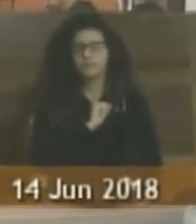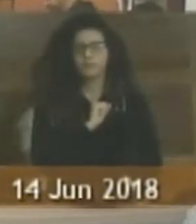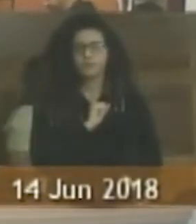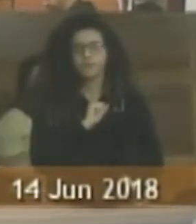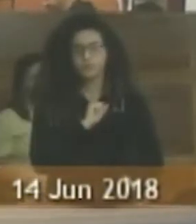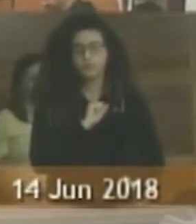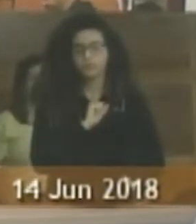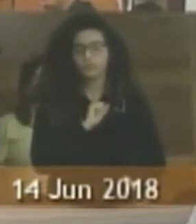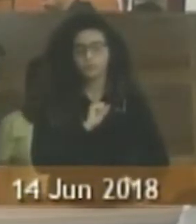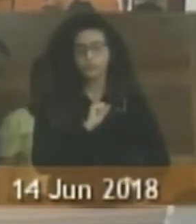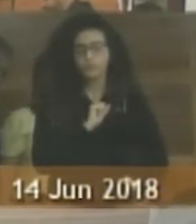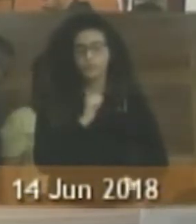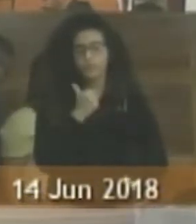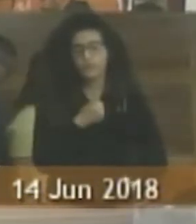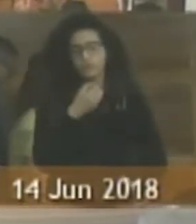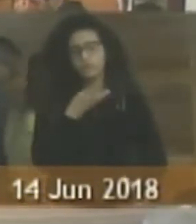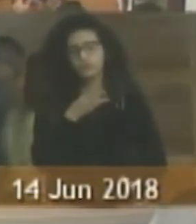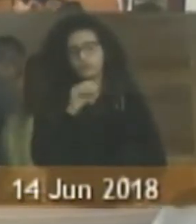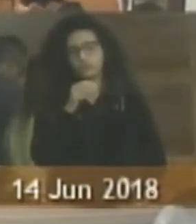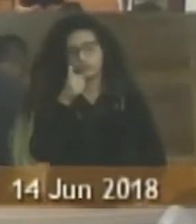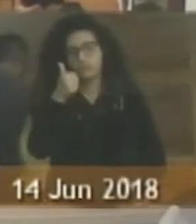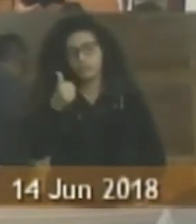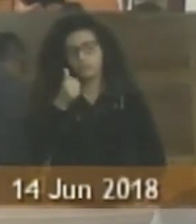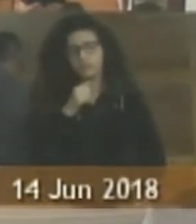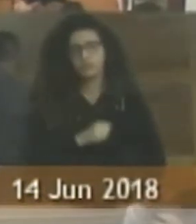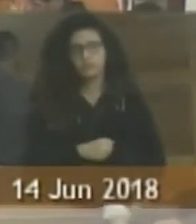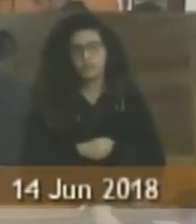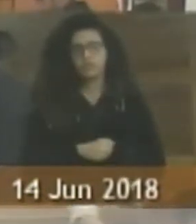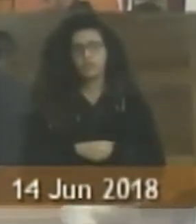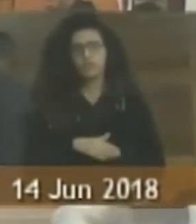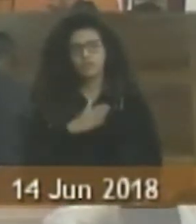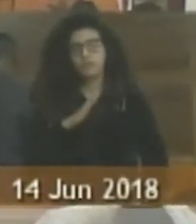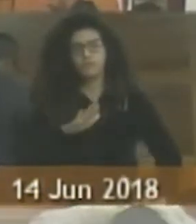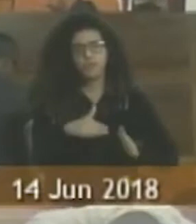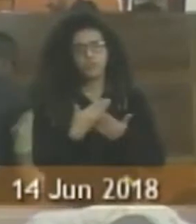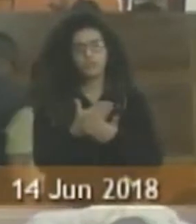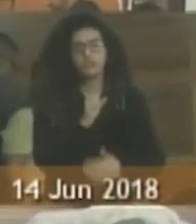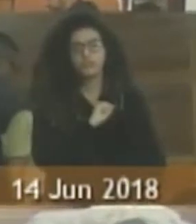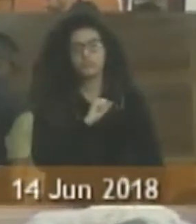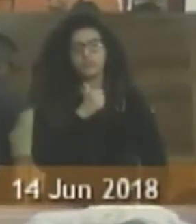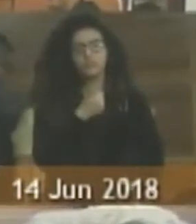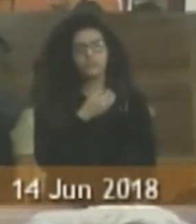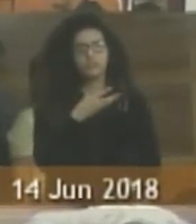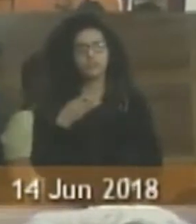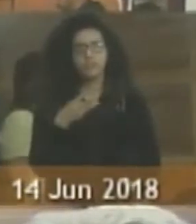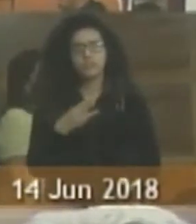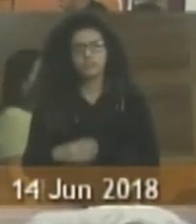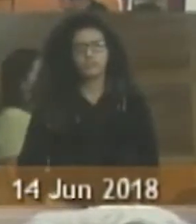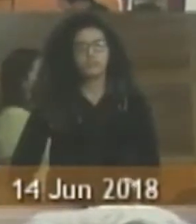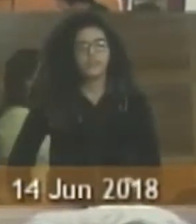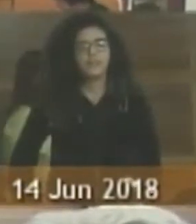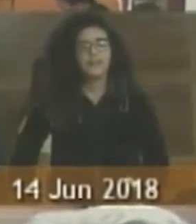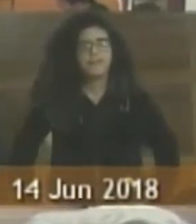número 1301 de 2017 e requerimento número 13 de 2018.